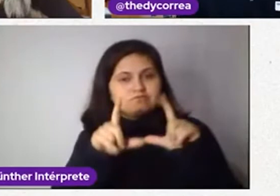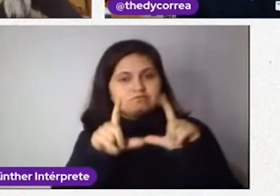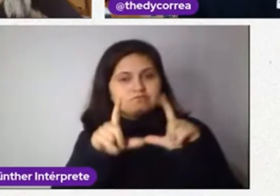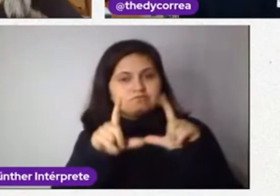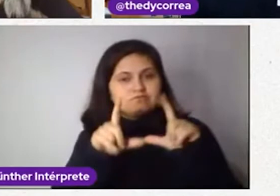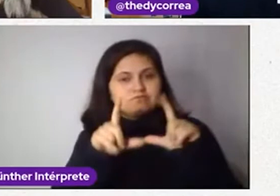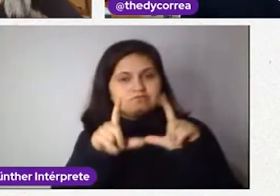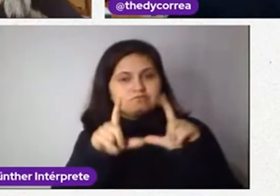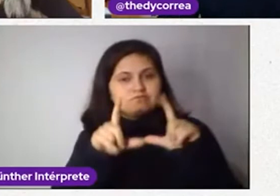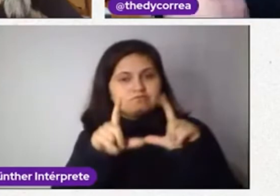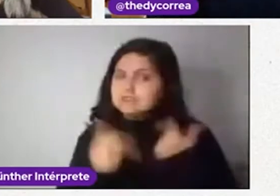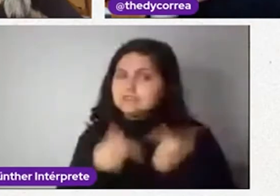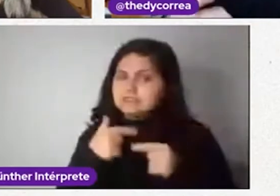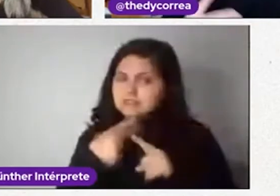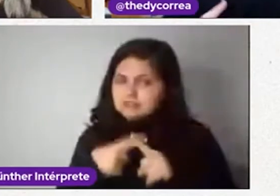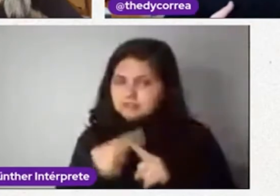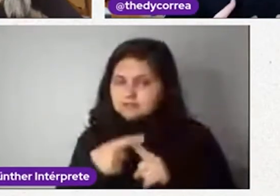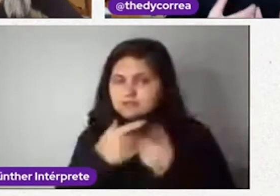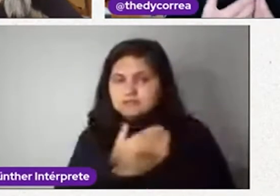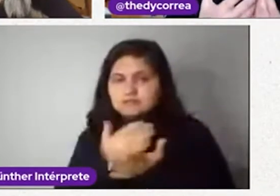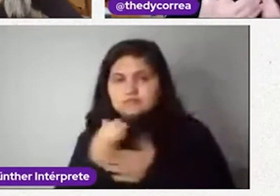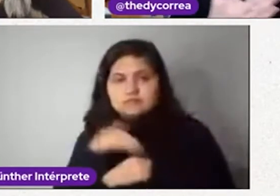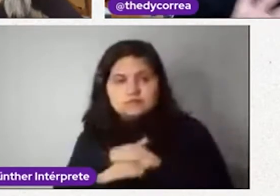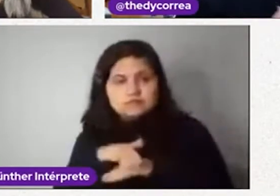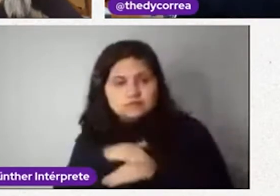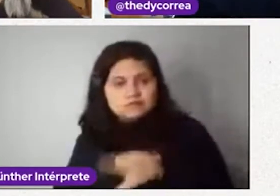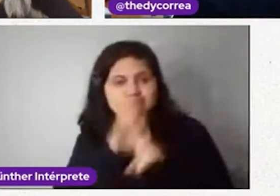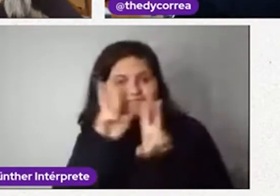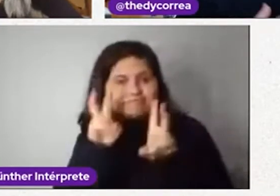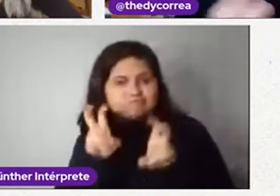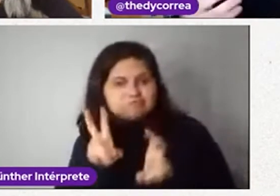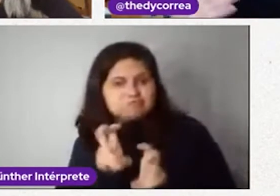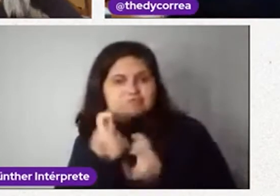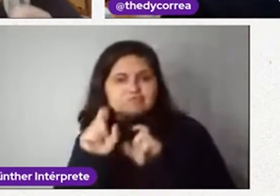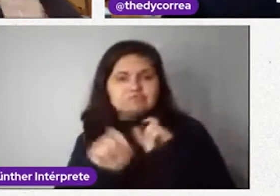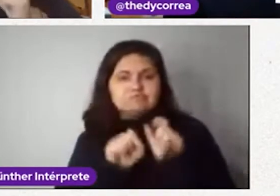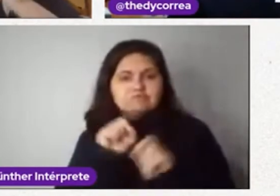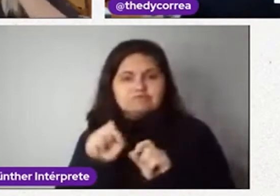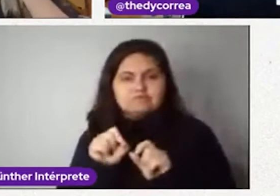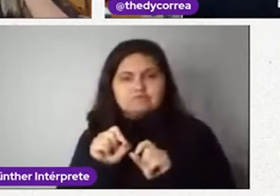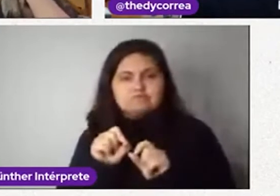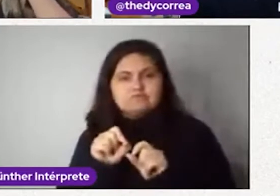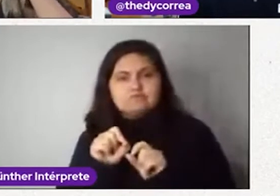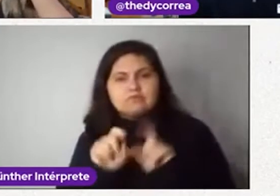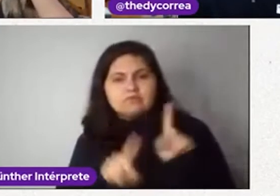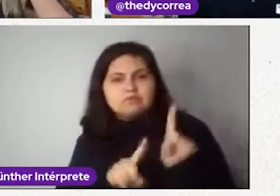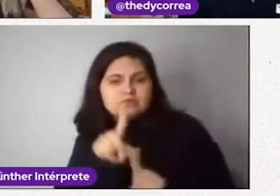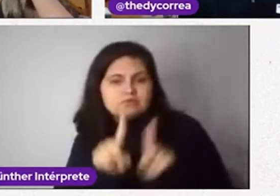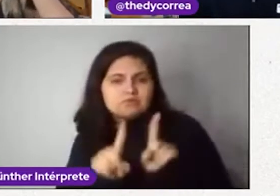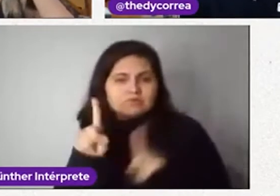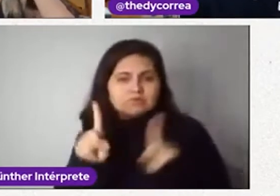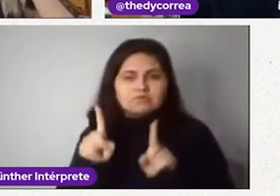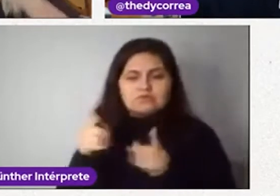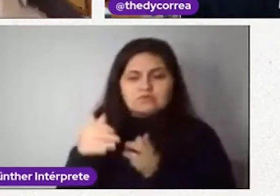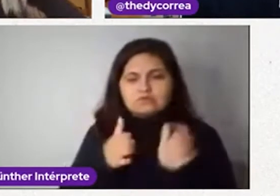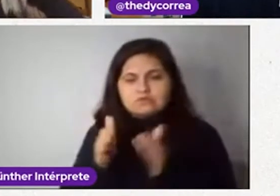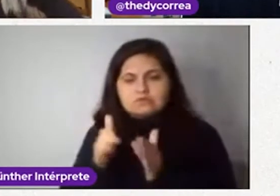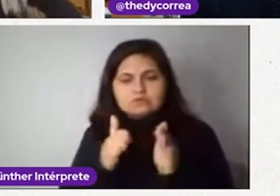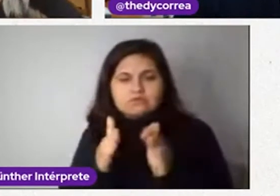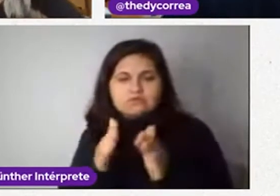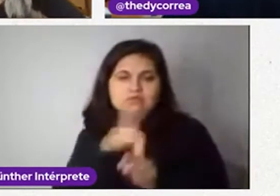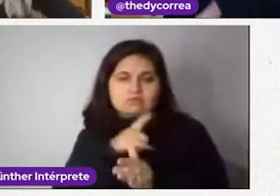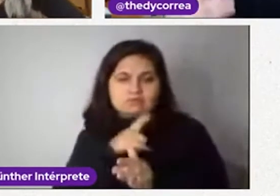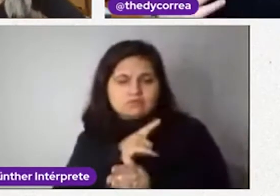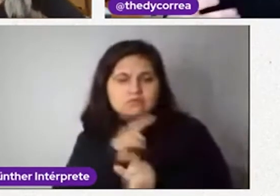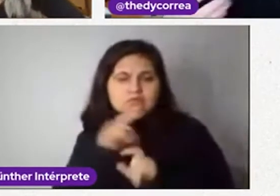de trabalho, porque a gente começou a conversar sobre a temática, qual rumo essa narrativa ia tomar,